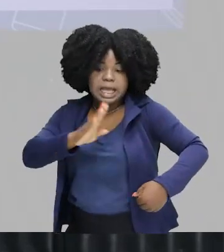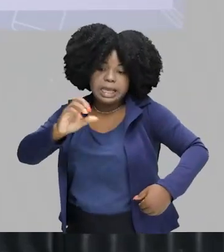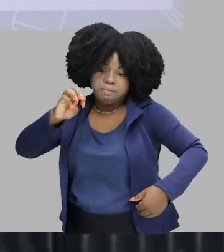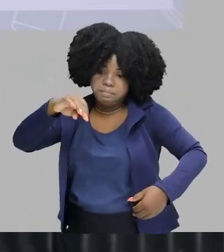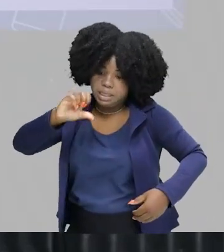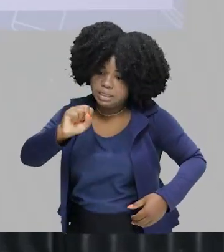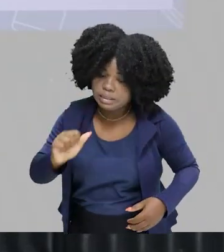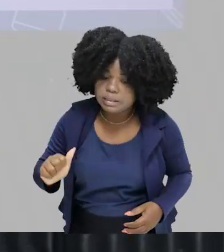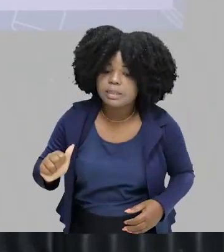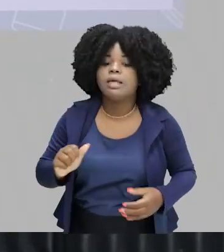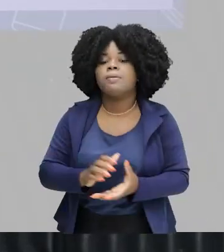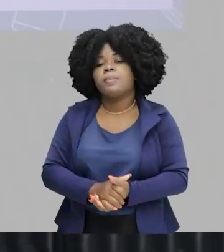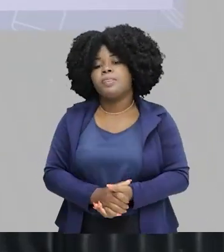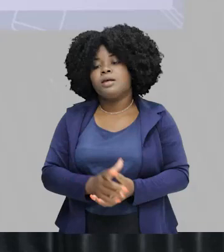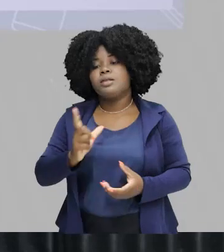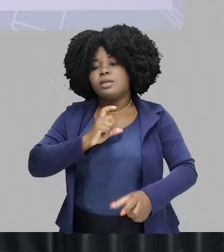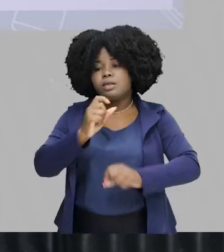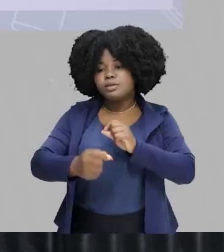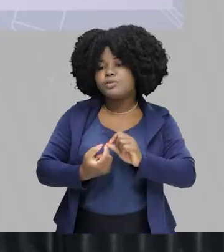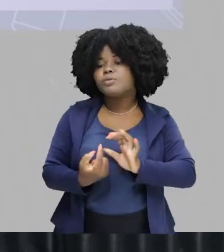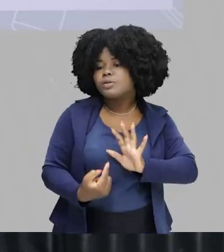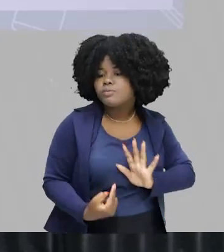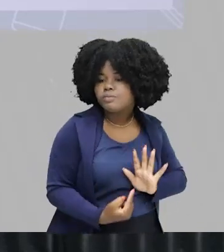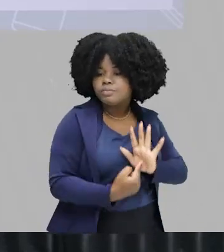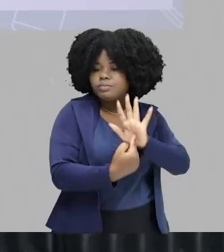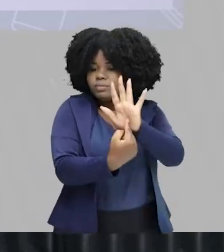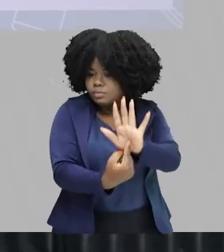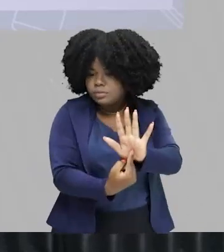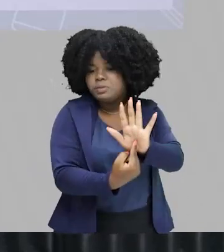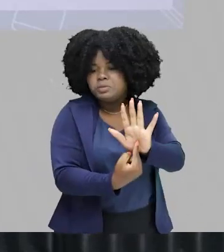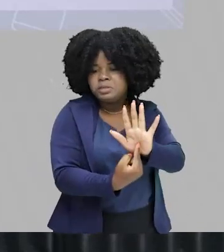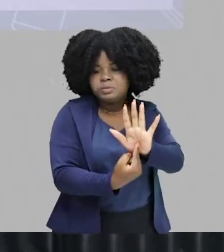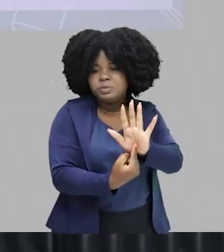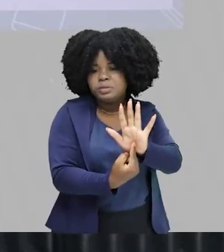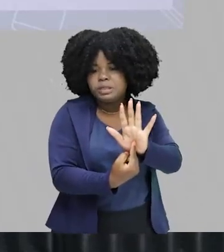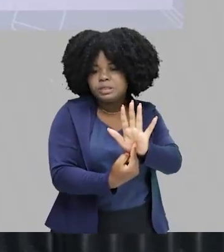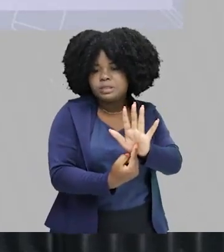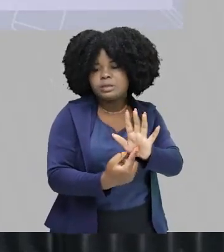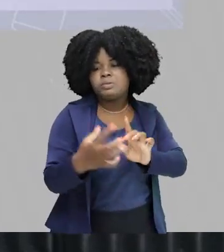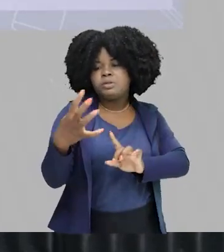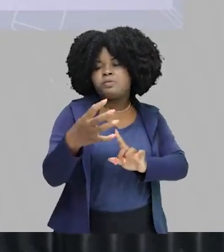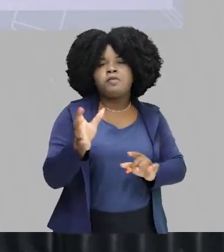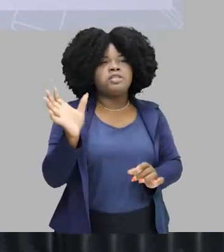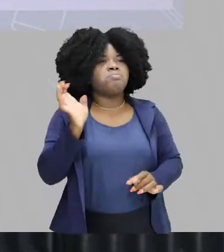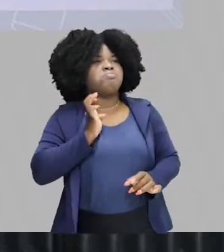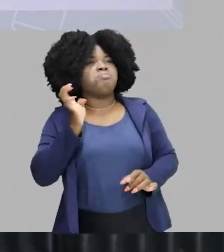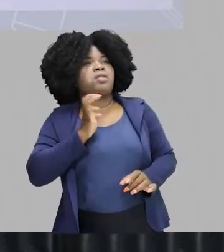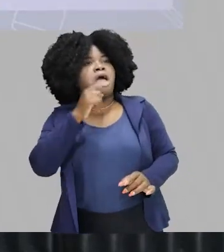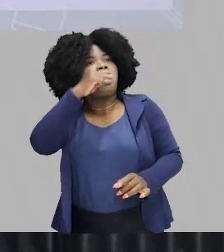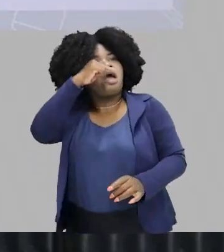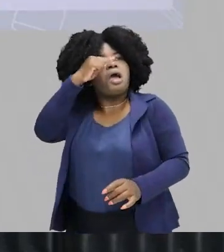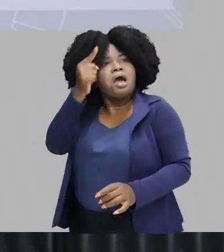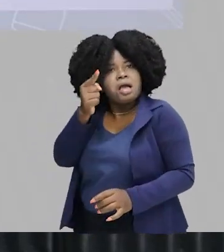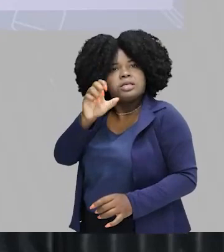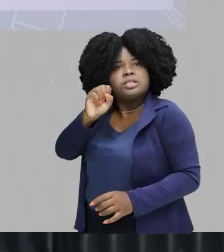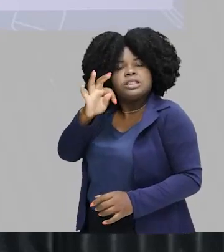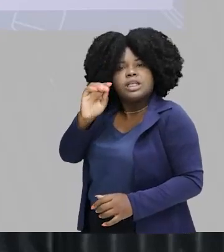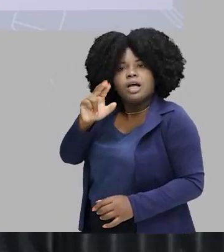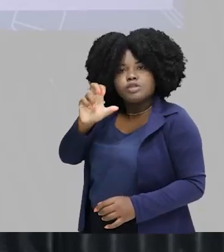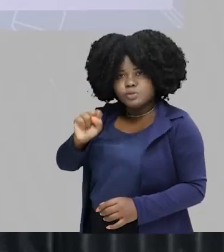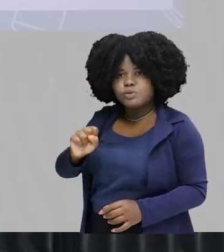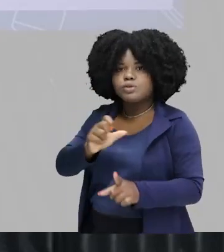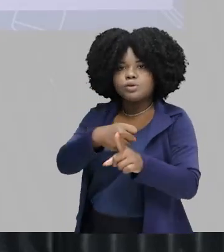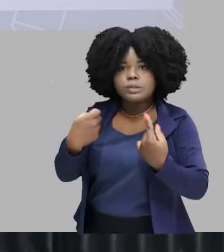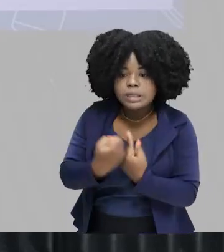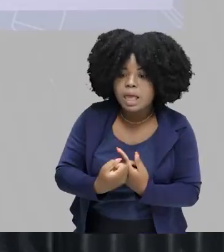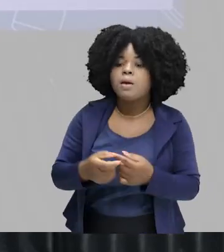weberiana, um certo prestígio social, um certo status. Mas por que isso confere àquela pessoa um status? Porque isso tem a ver com padrão